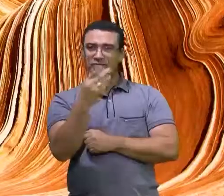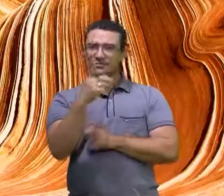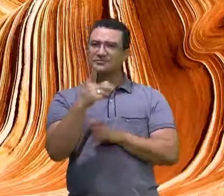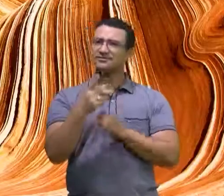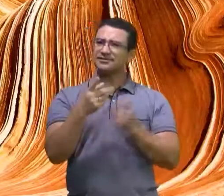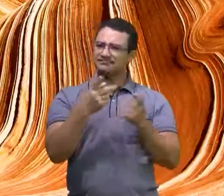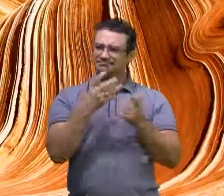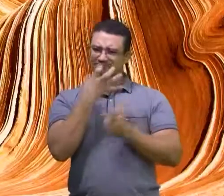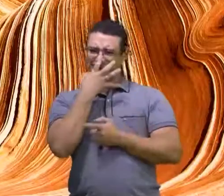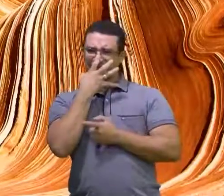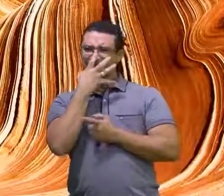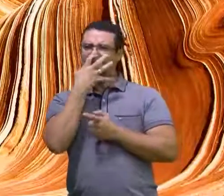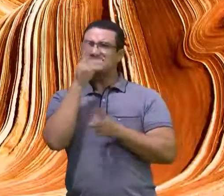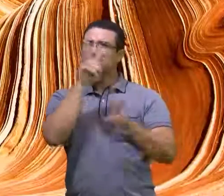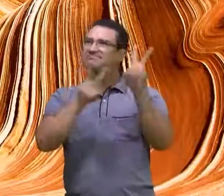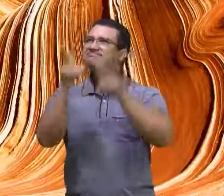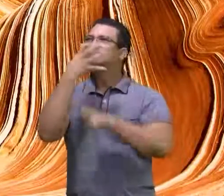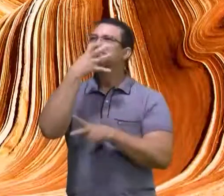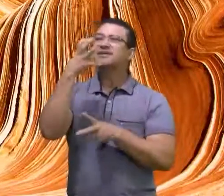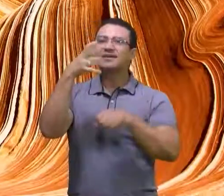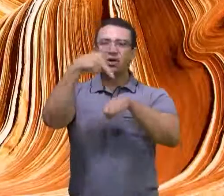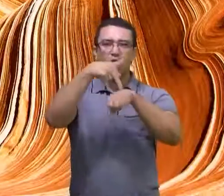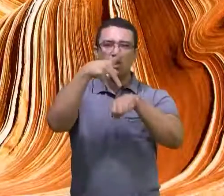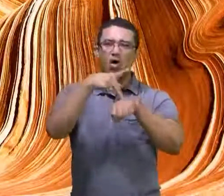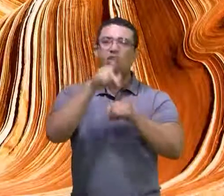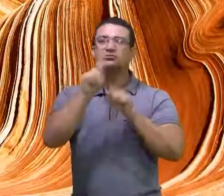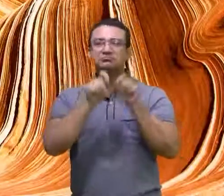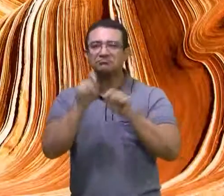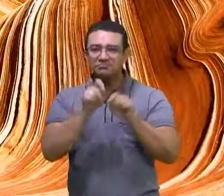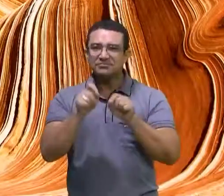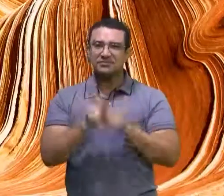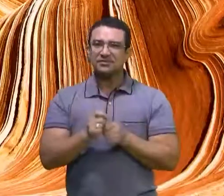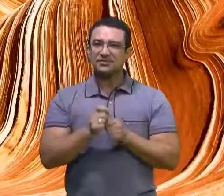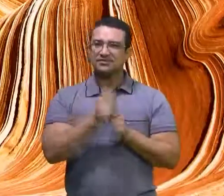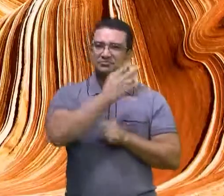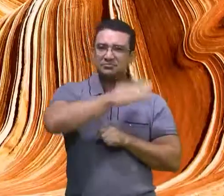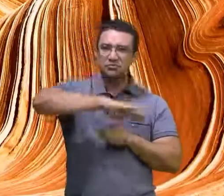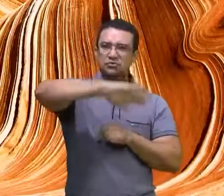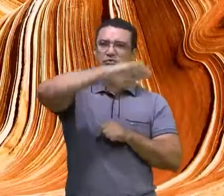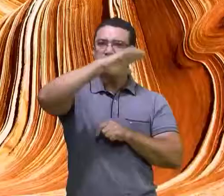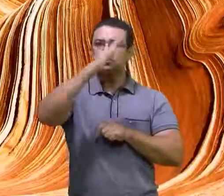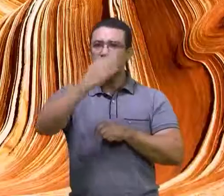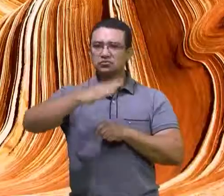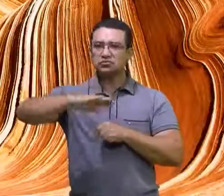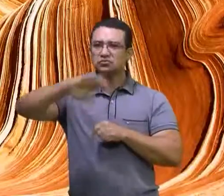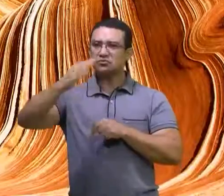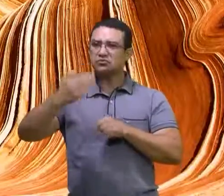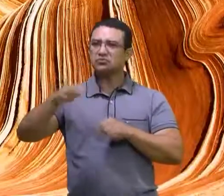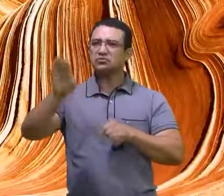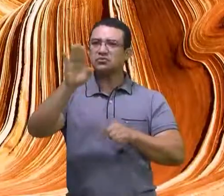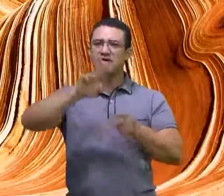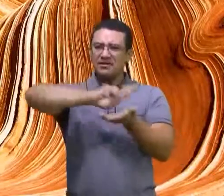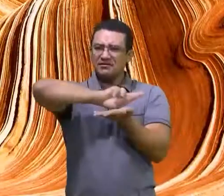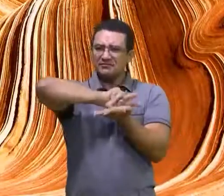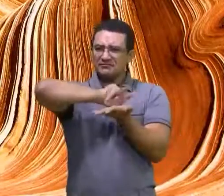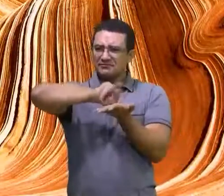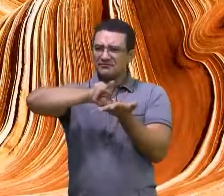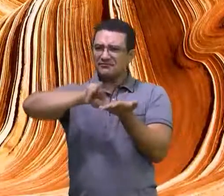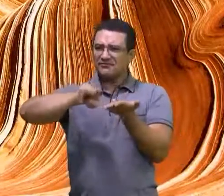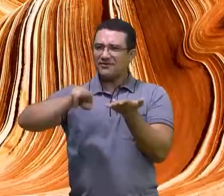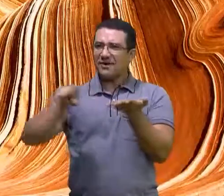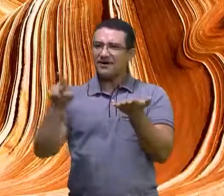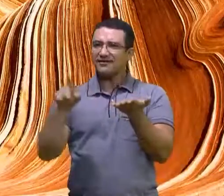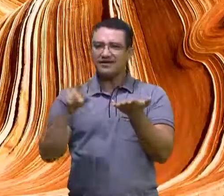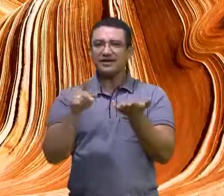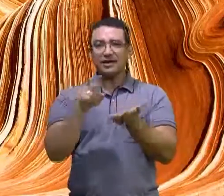curioso, né? Ele traz em suas formações rochosas essa conformação ondulada, né? Que dá aí